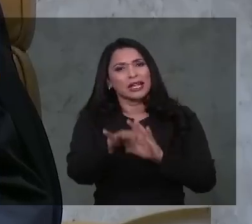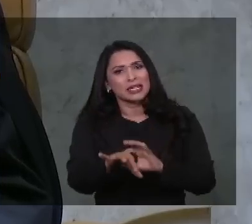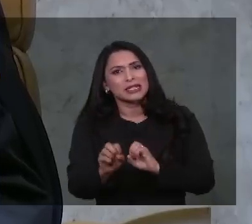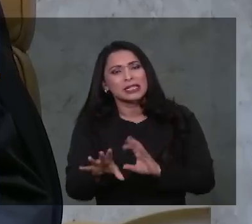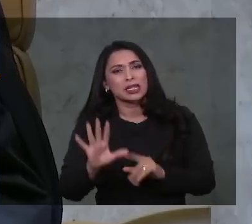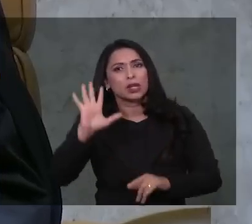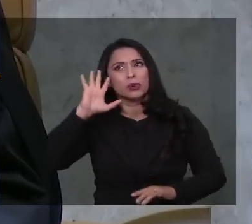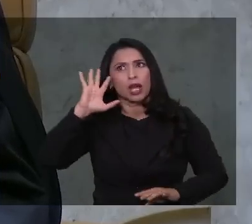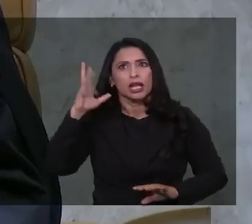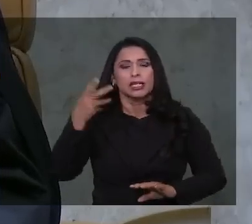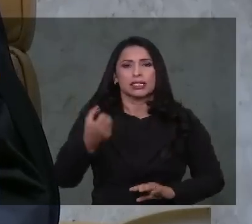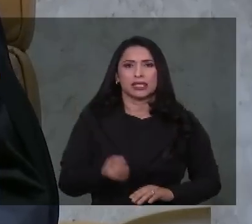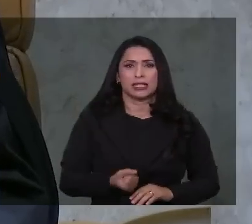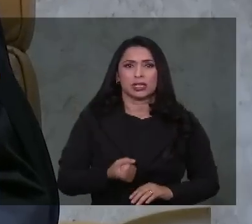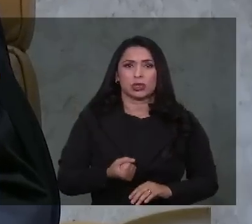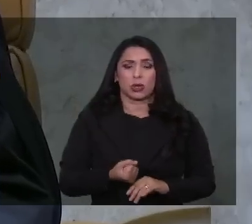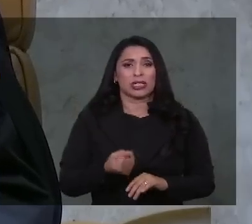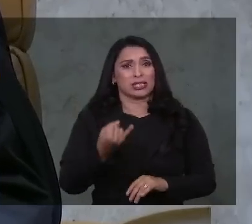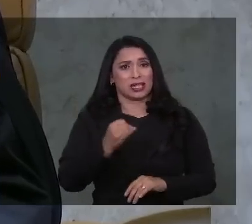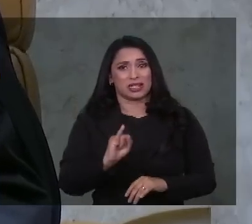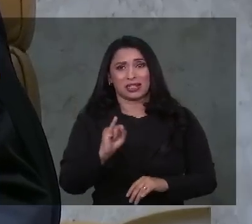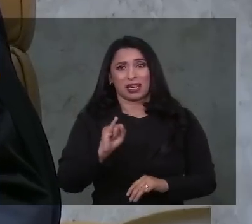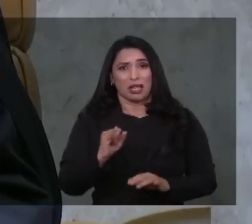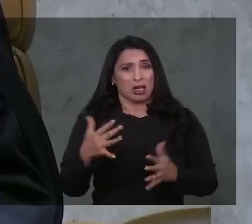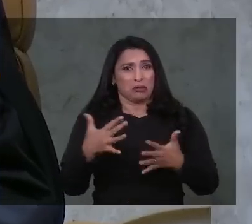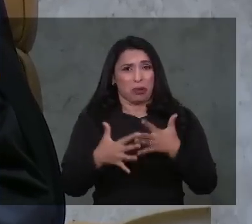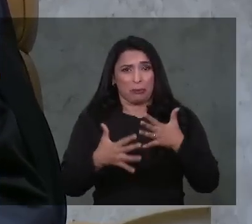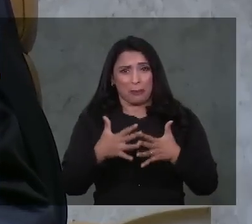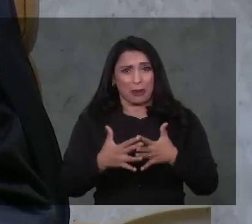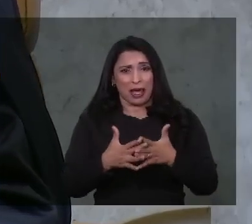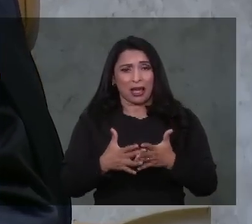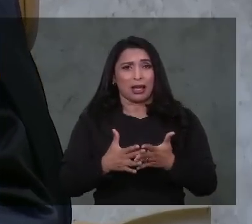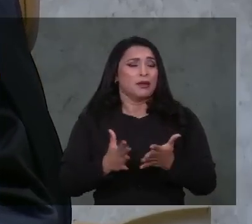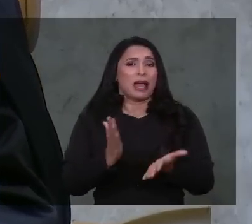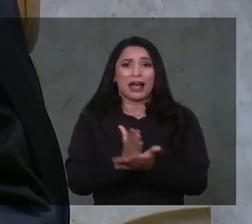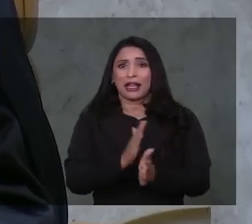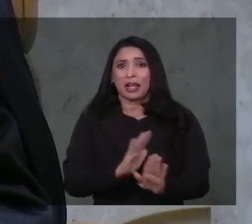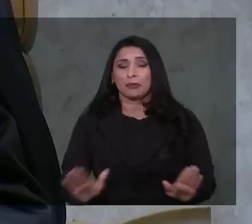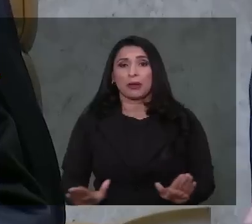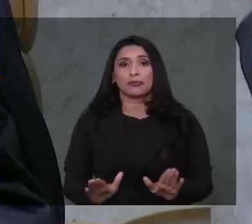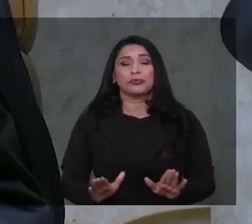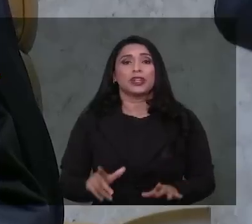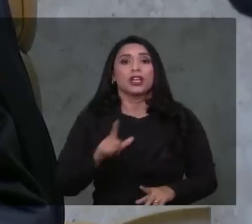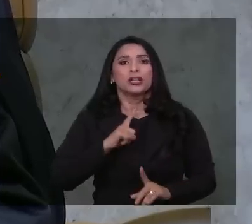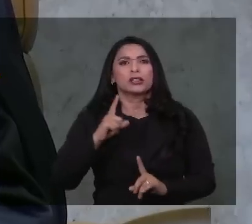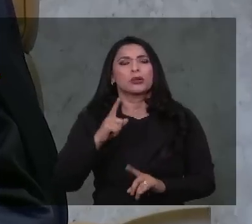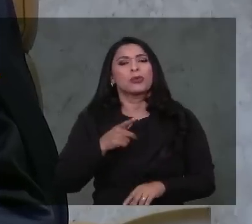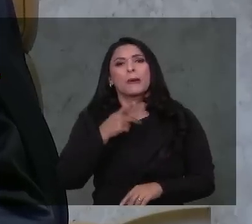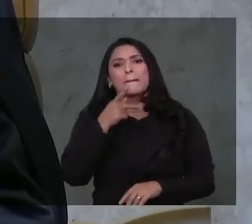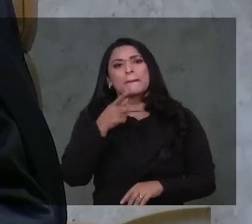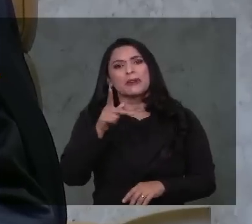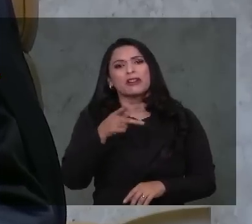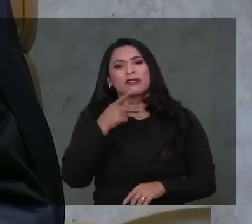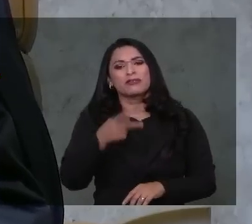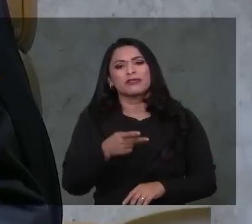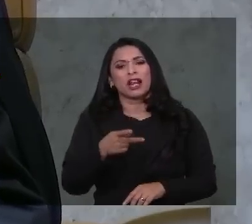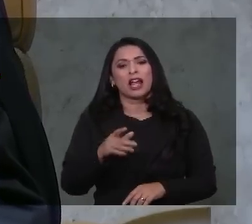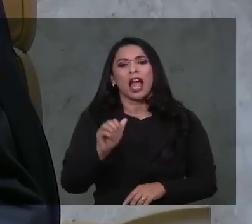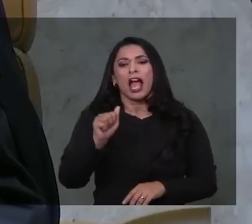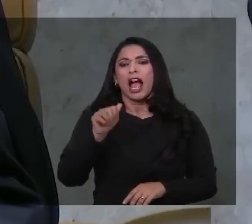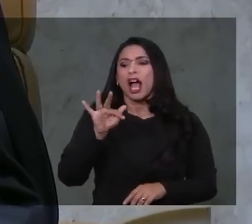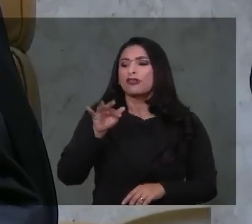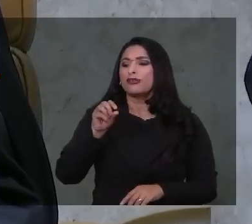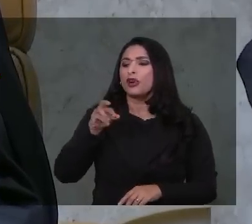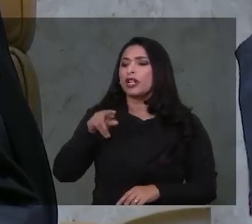desfazendo incompreensões e mal-entendidos. Nós somos o único tipo de gente que diz coisas do tipo no aforamento,